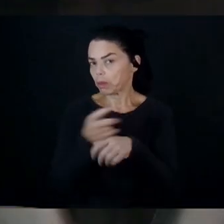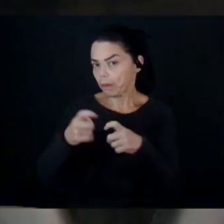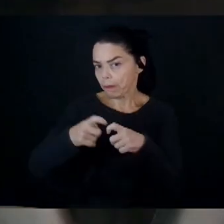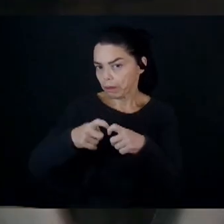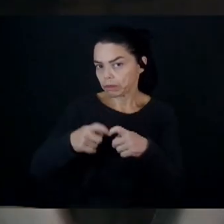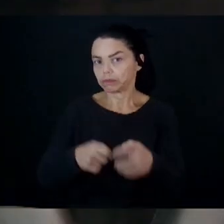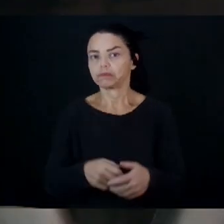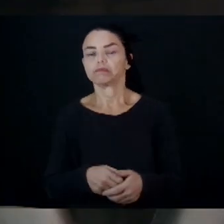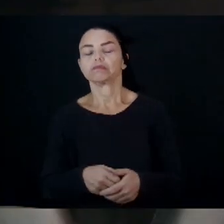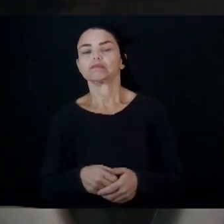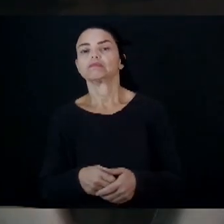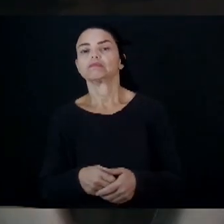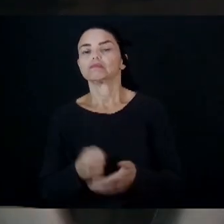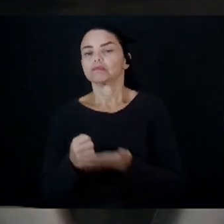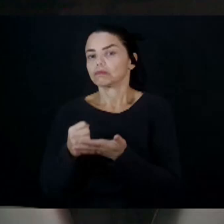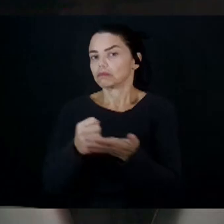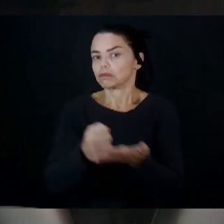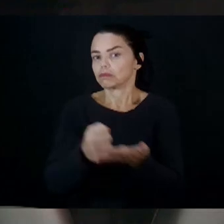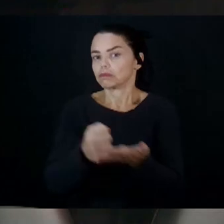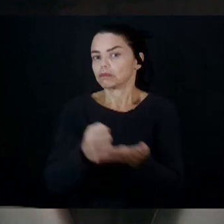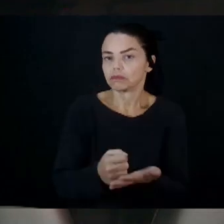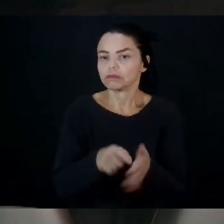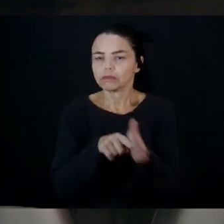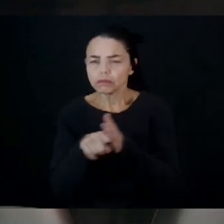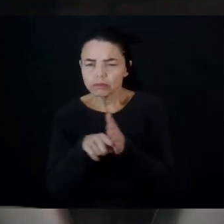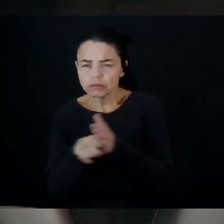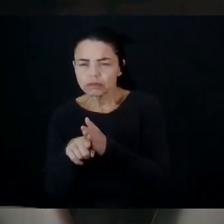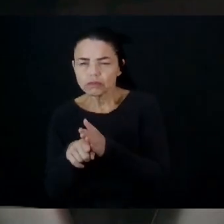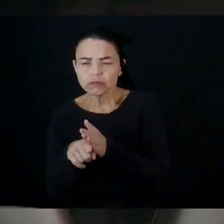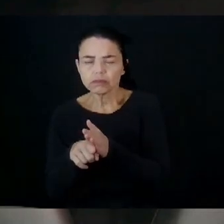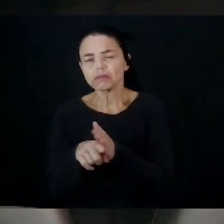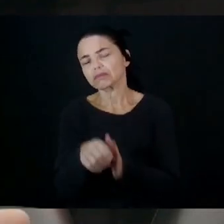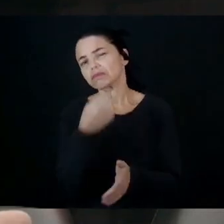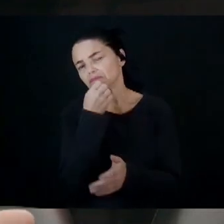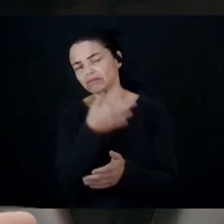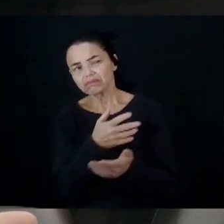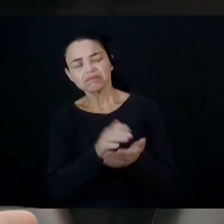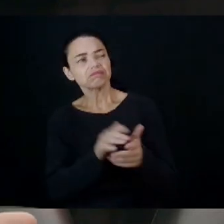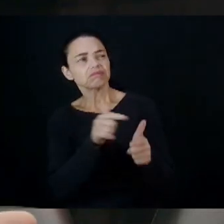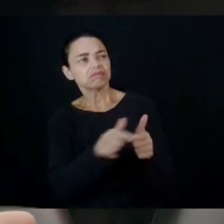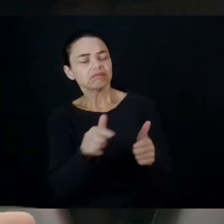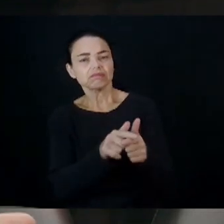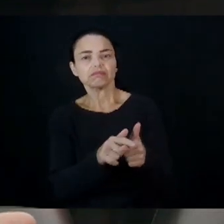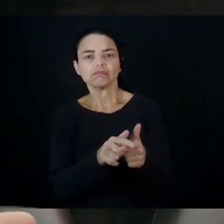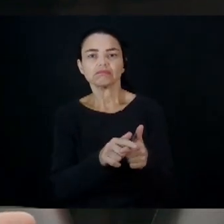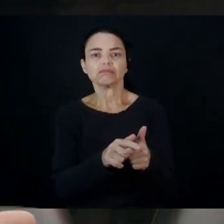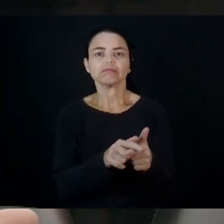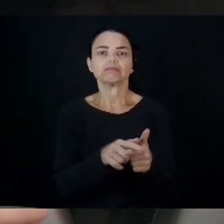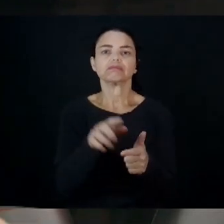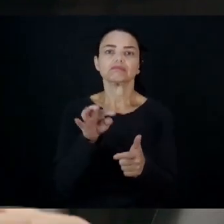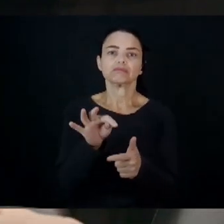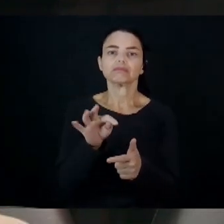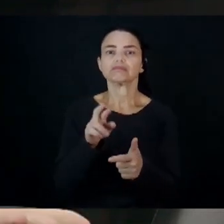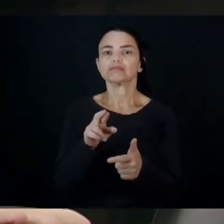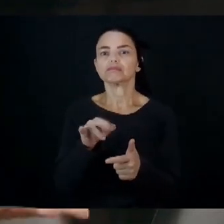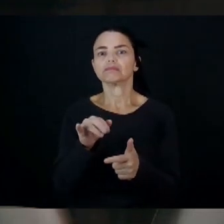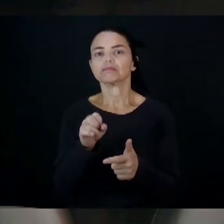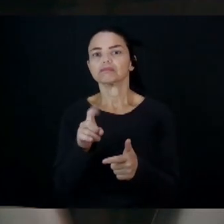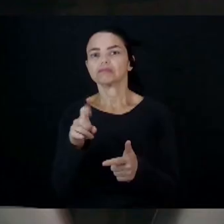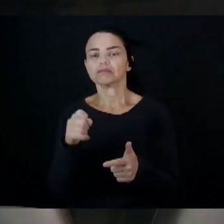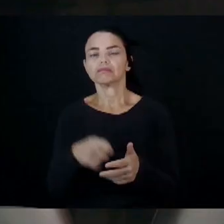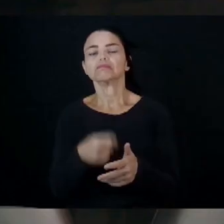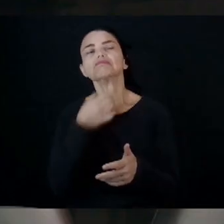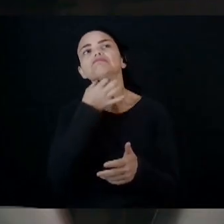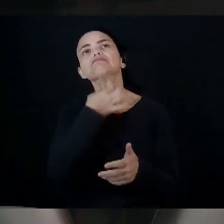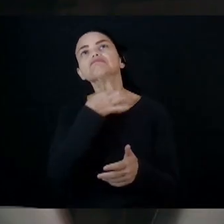Ele vai fazer uma investigação. Será que você está com um problema na tireoide, no funcionamento da tireoide? Olha aí. Será que você